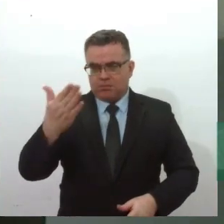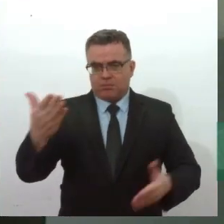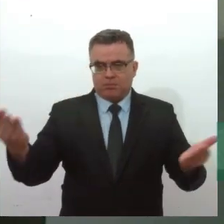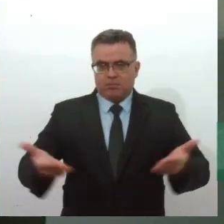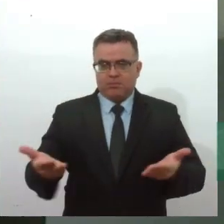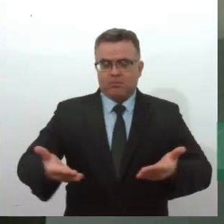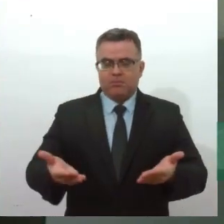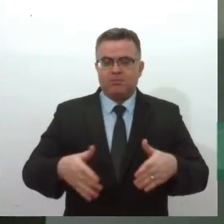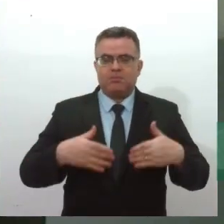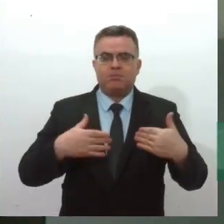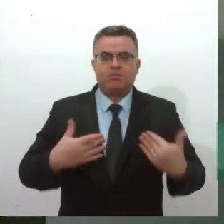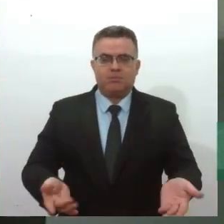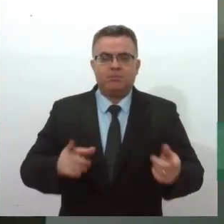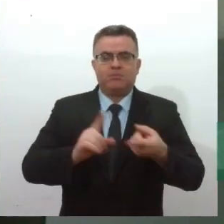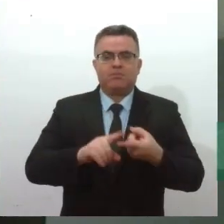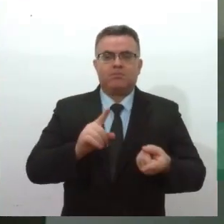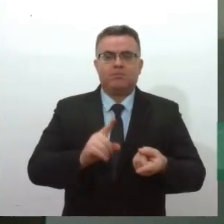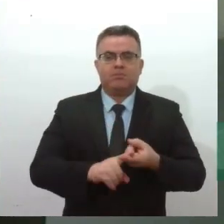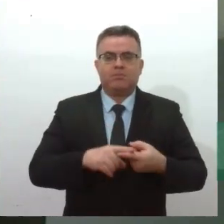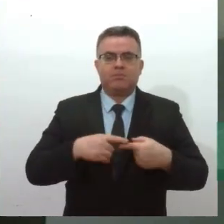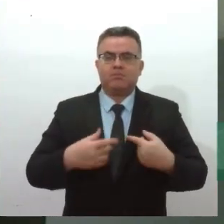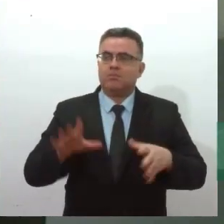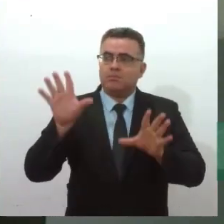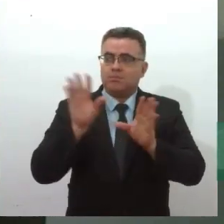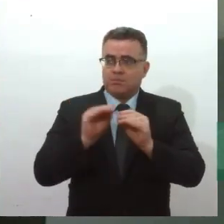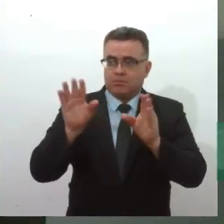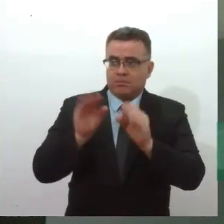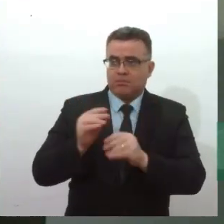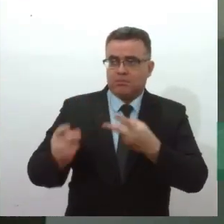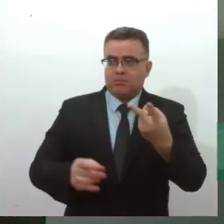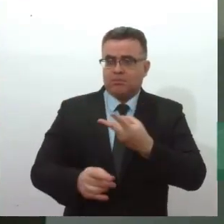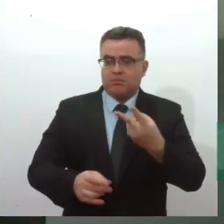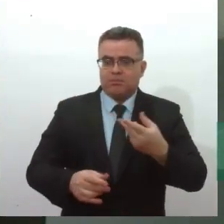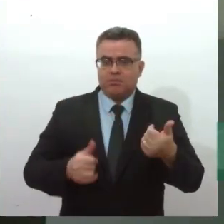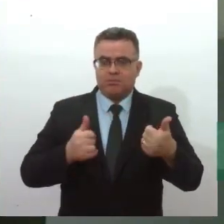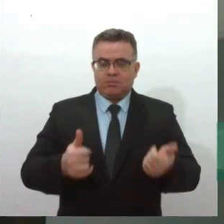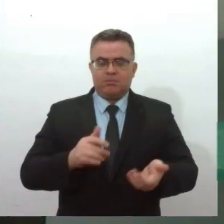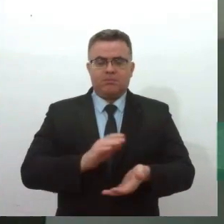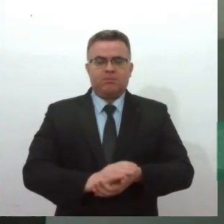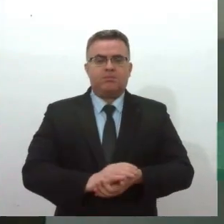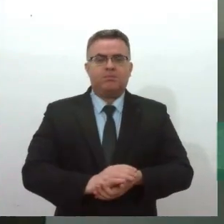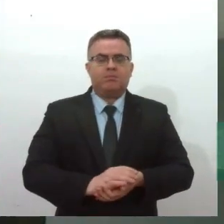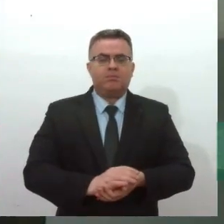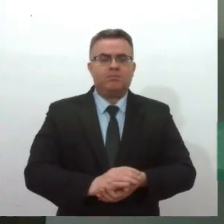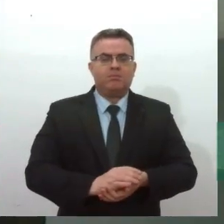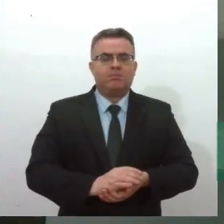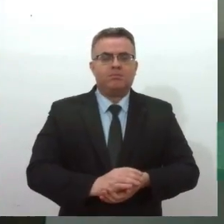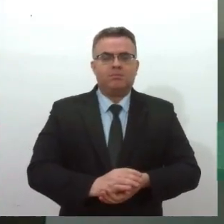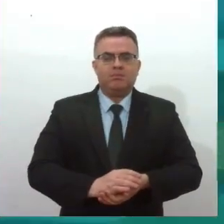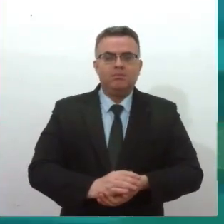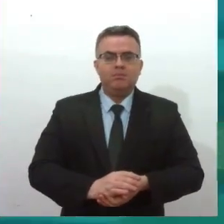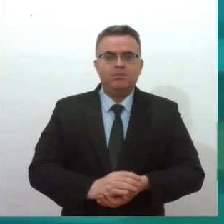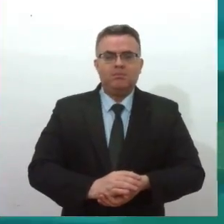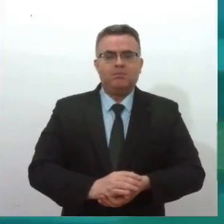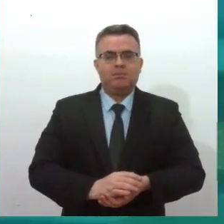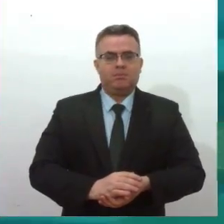Pauta deixar aí 30 segundinhos de considerações finais para cada um Cassiano bom